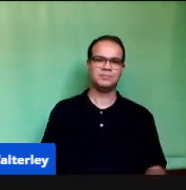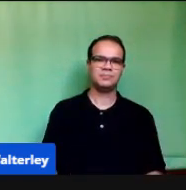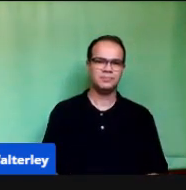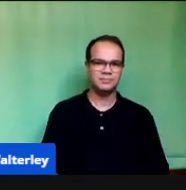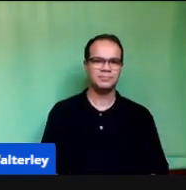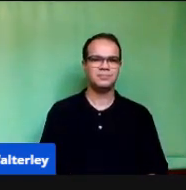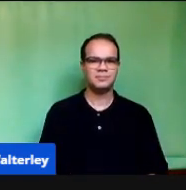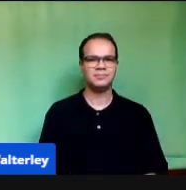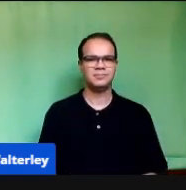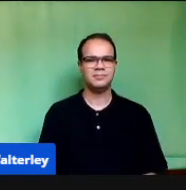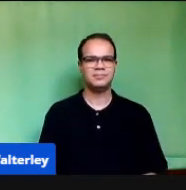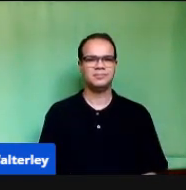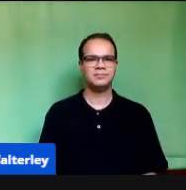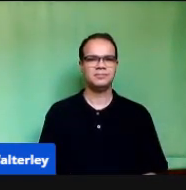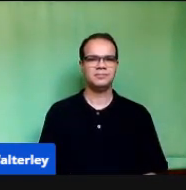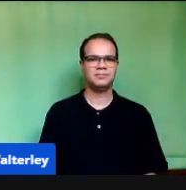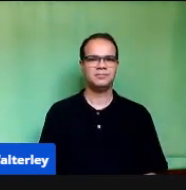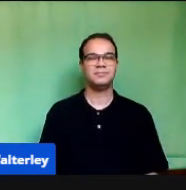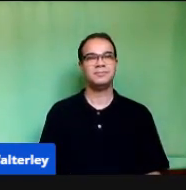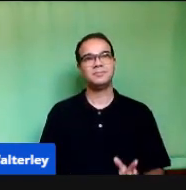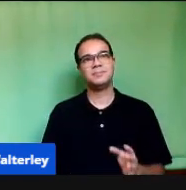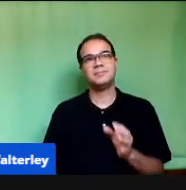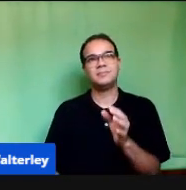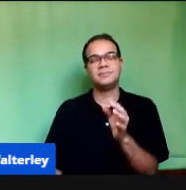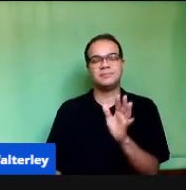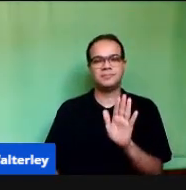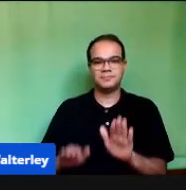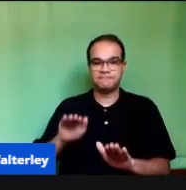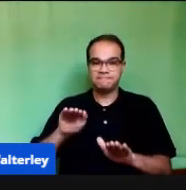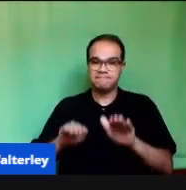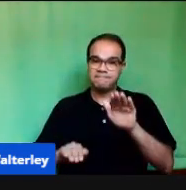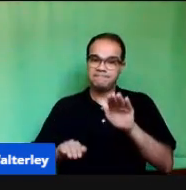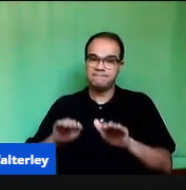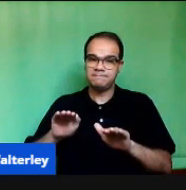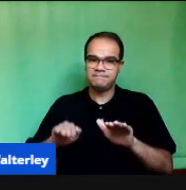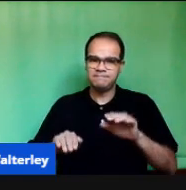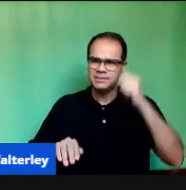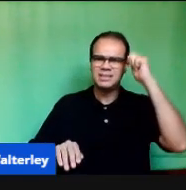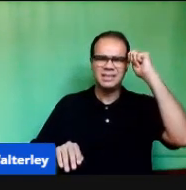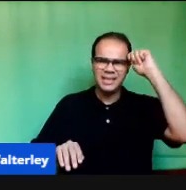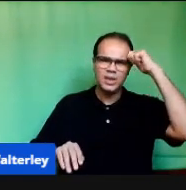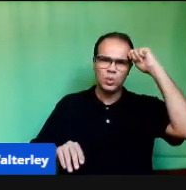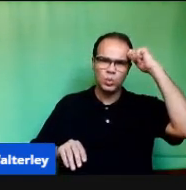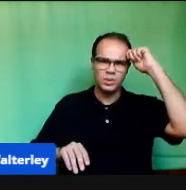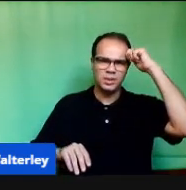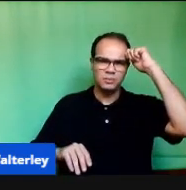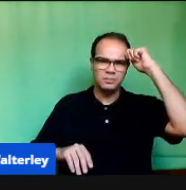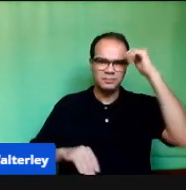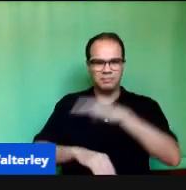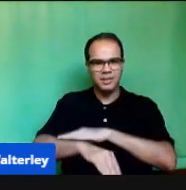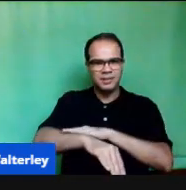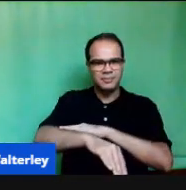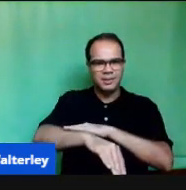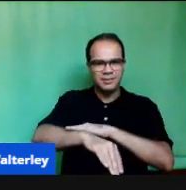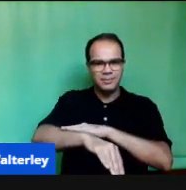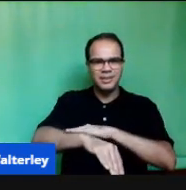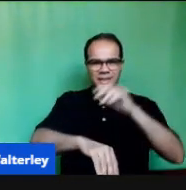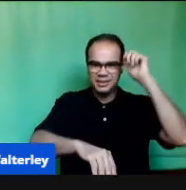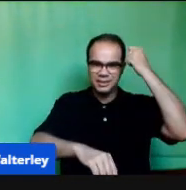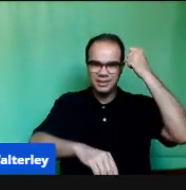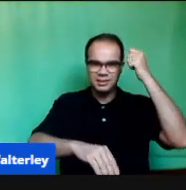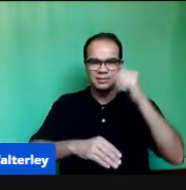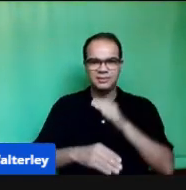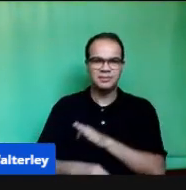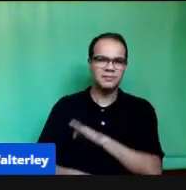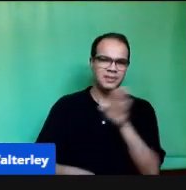de uma pessoa, na sua experiência, como uma pessoa negra, um aluno negro, um estudante negro, suponhamos eu mesmo, né? Que